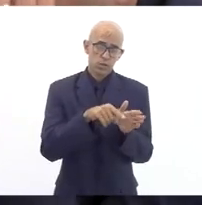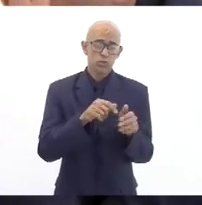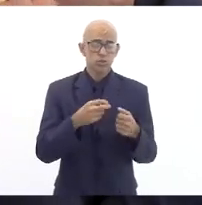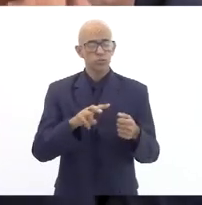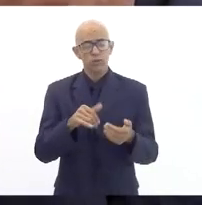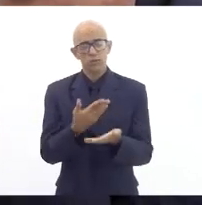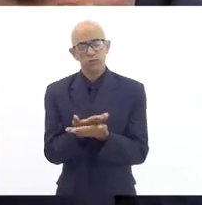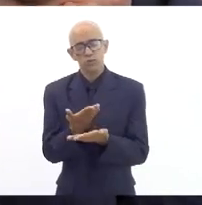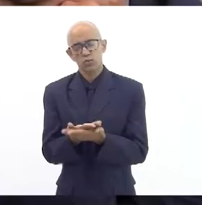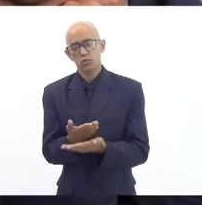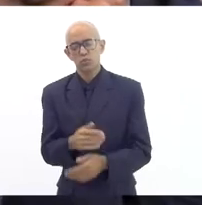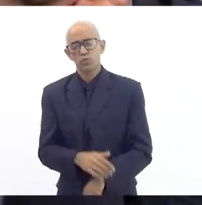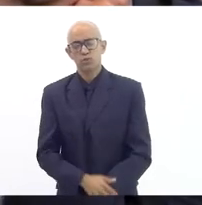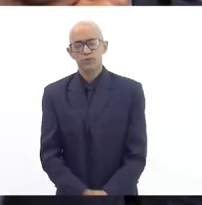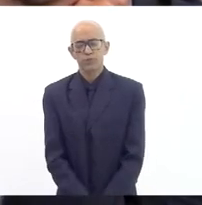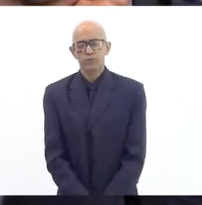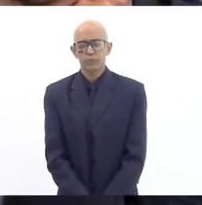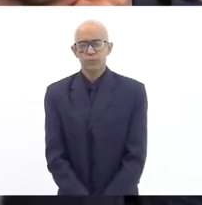estudo.